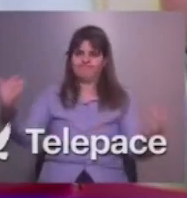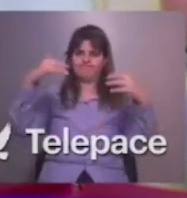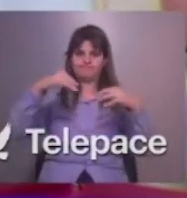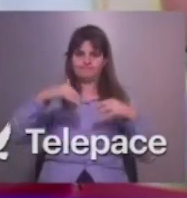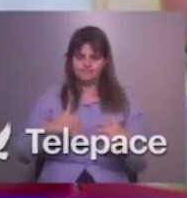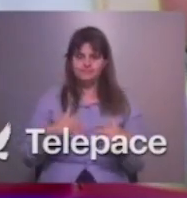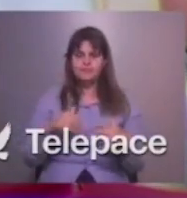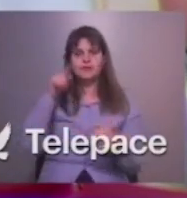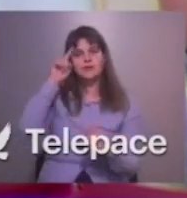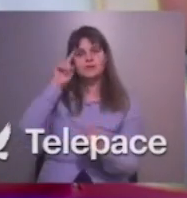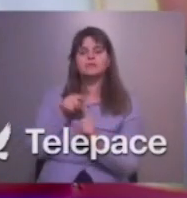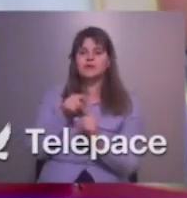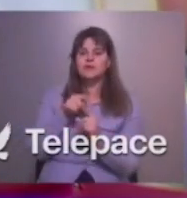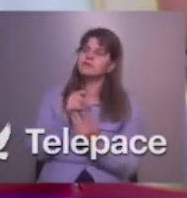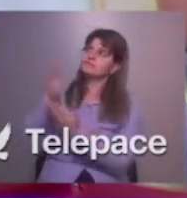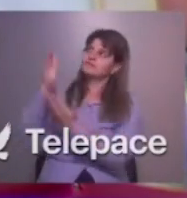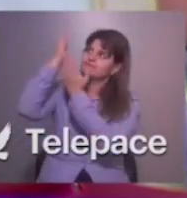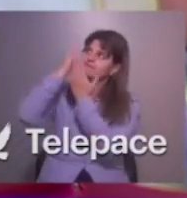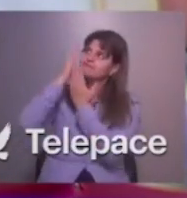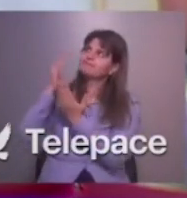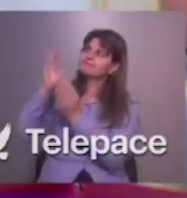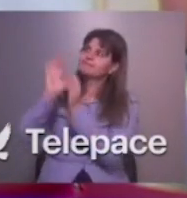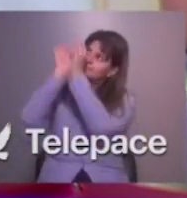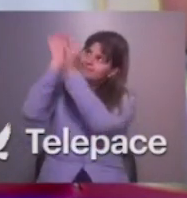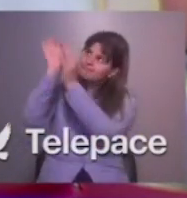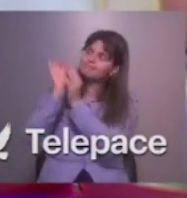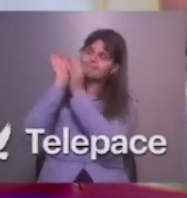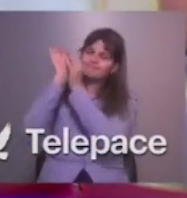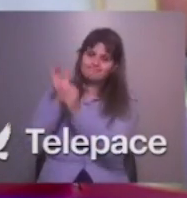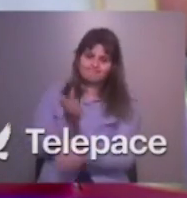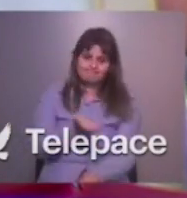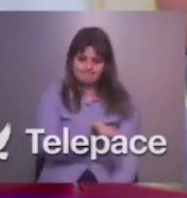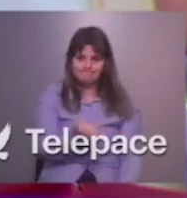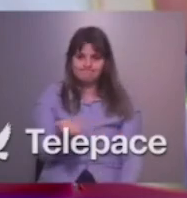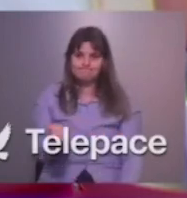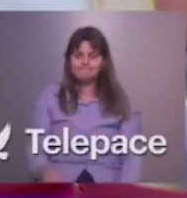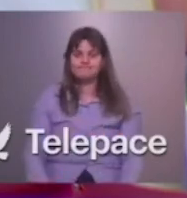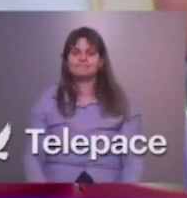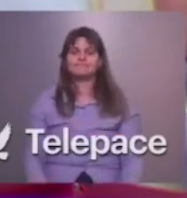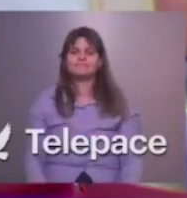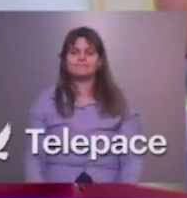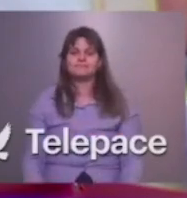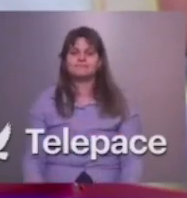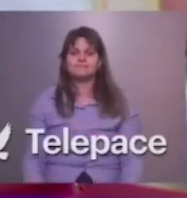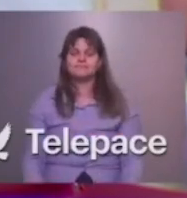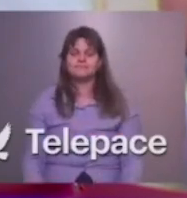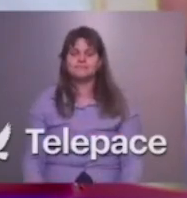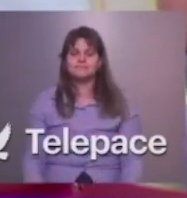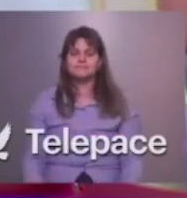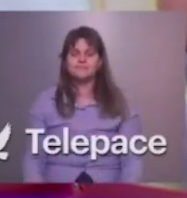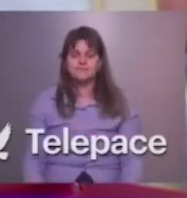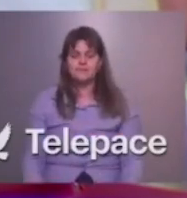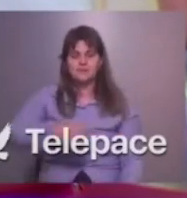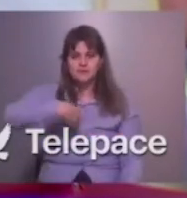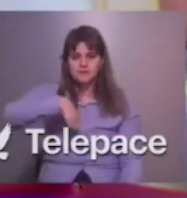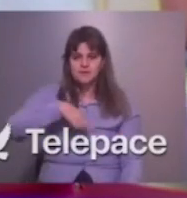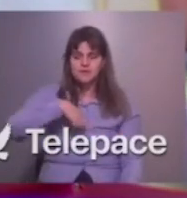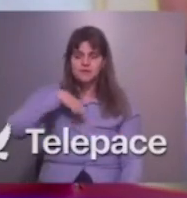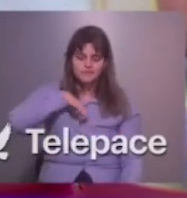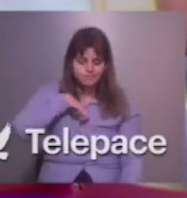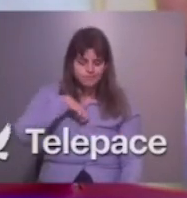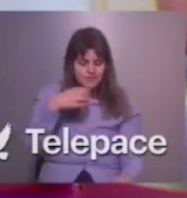habituisti a stare coram te, et tibi ministrare, et